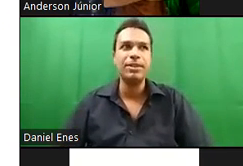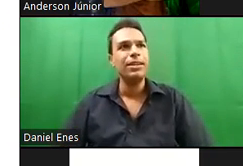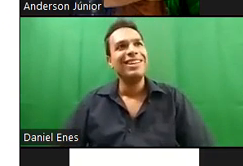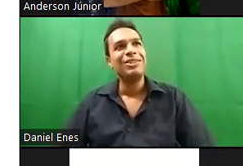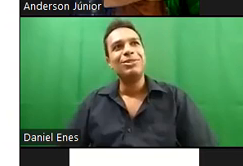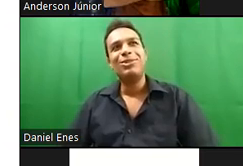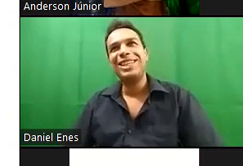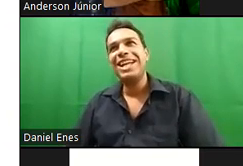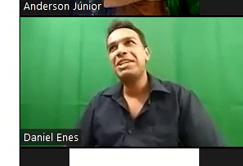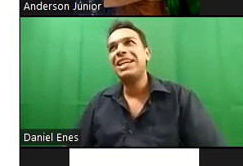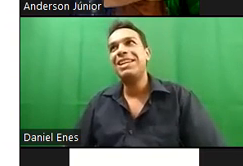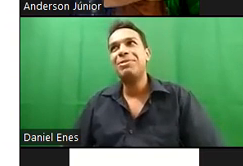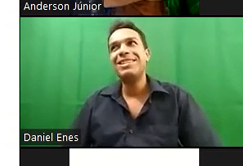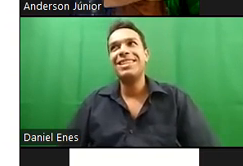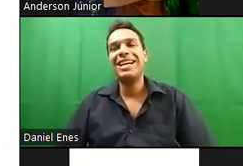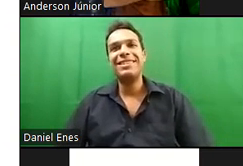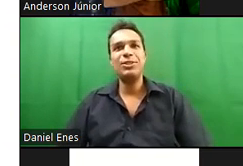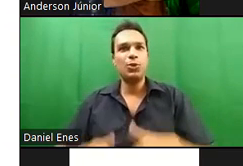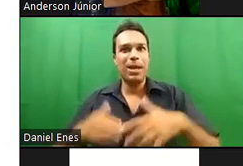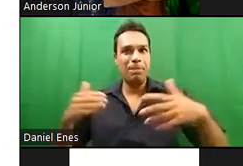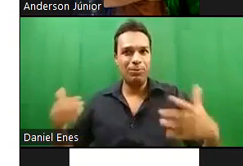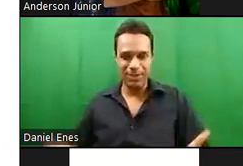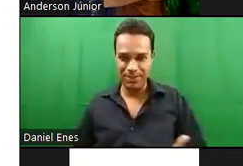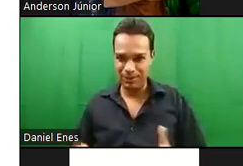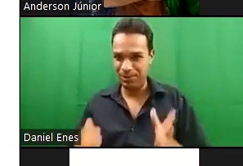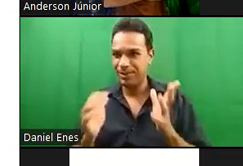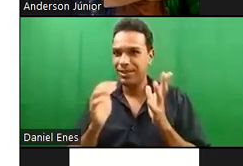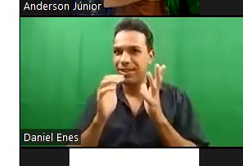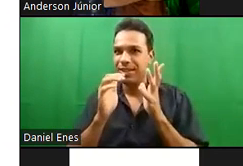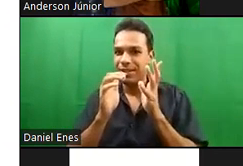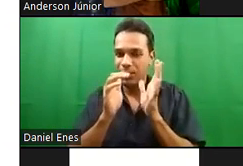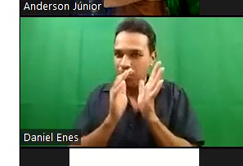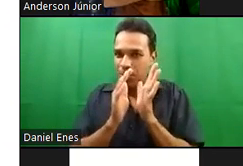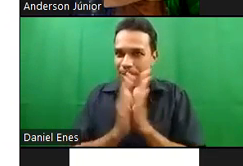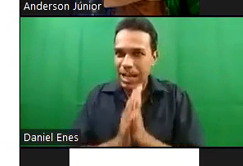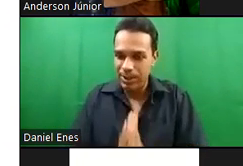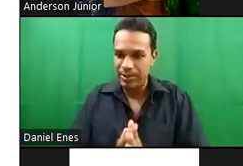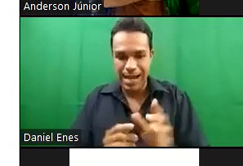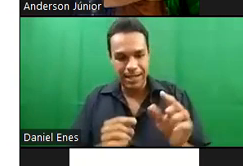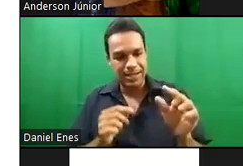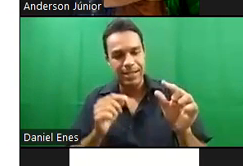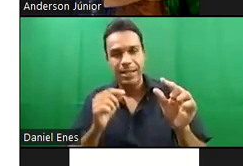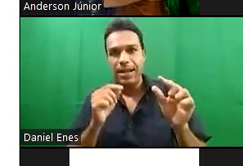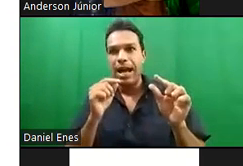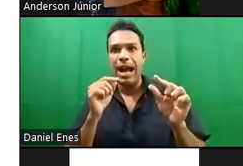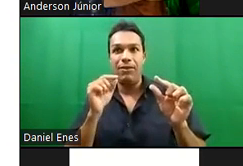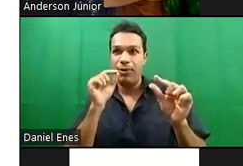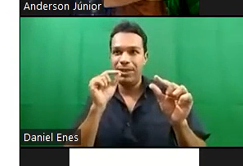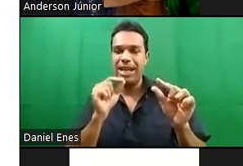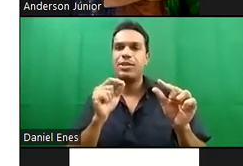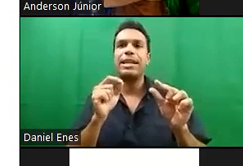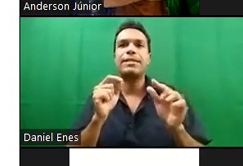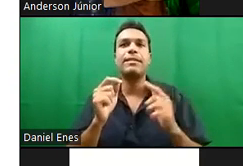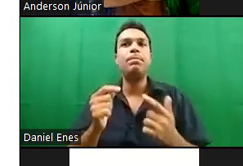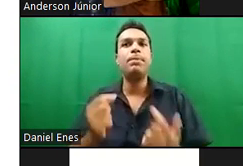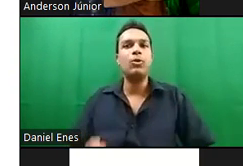não. Fonética na língua de sinais, isso é possível? Então, vamos lembrar de um detalhe. A